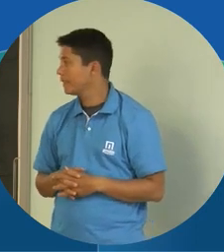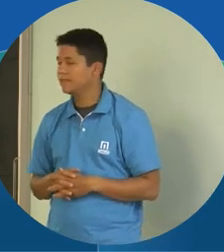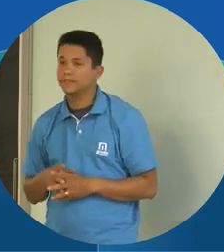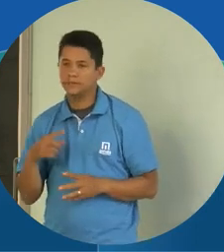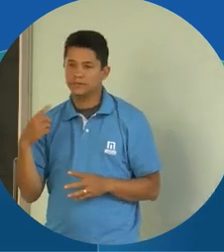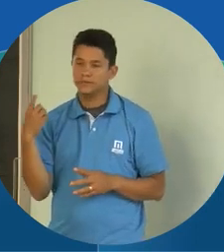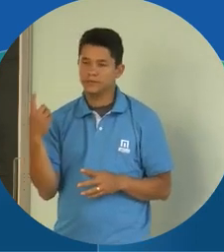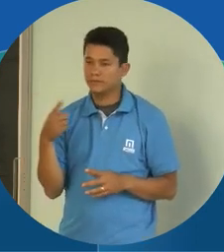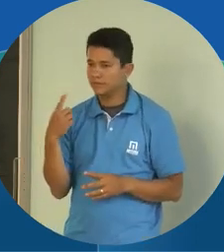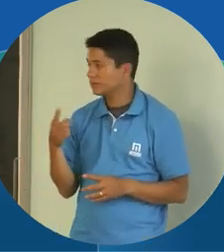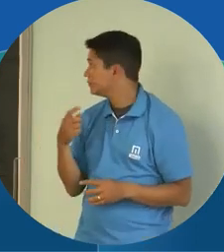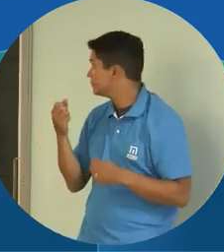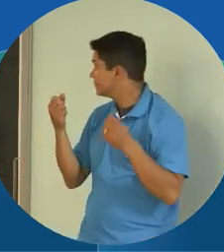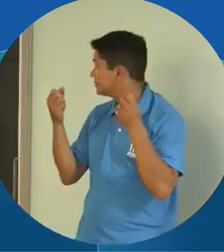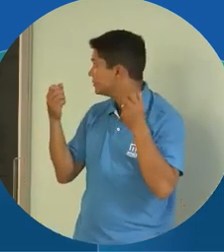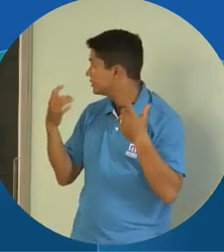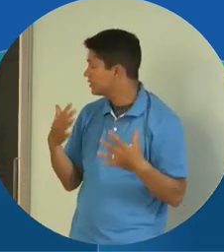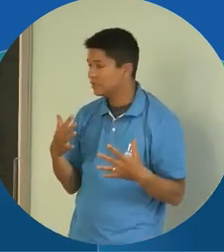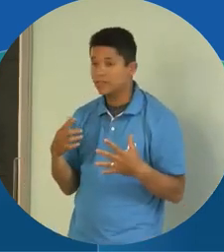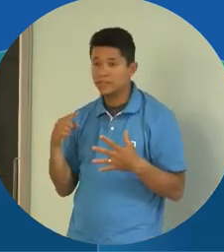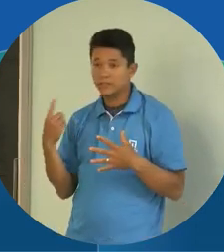situar, a gente é uma empresa